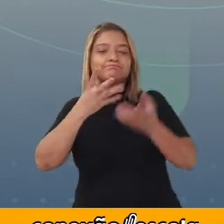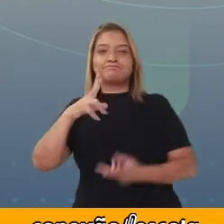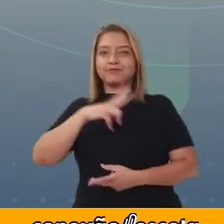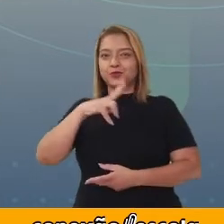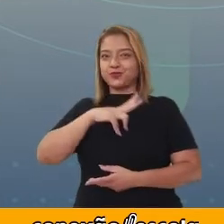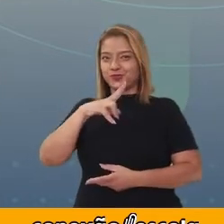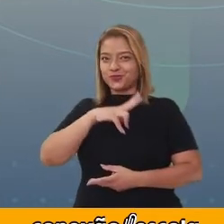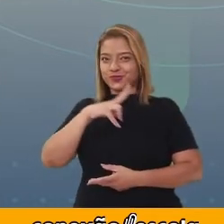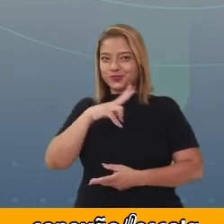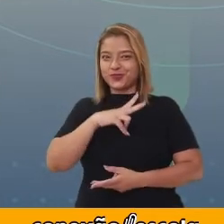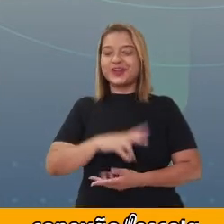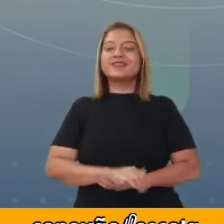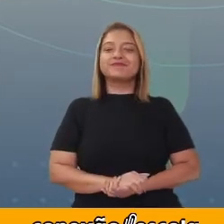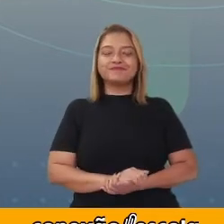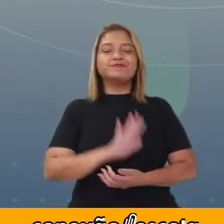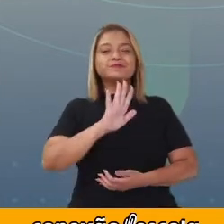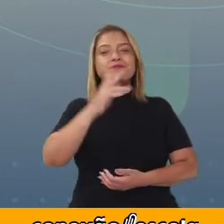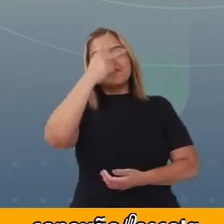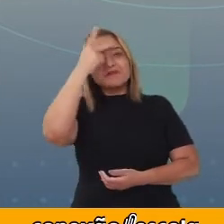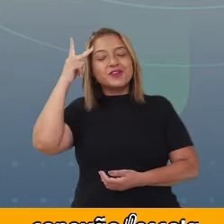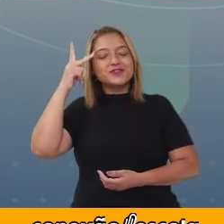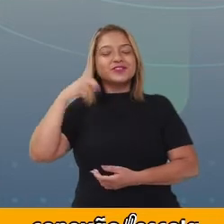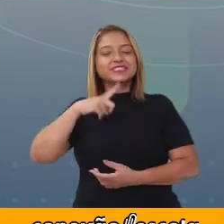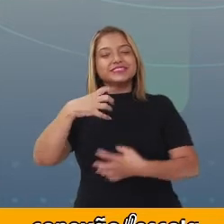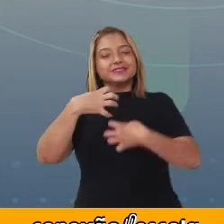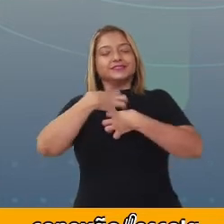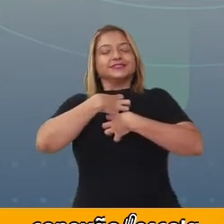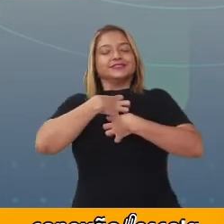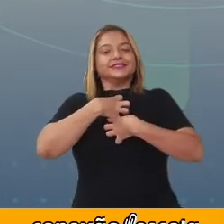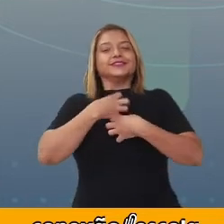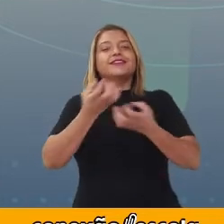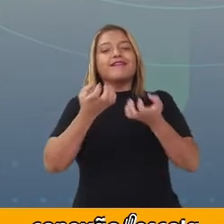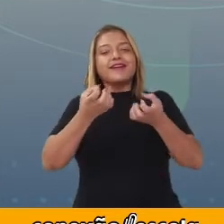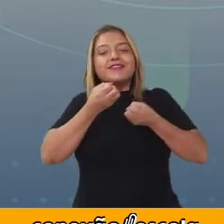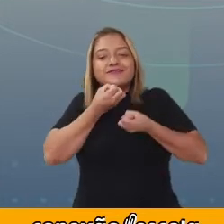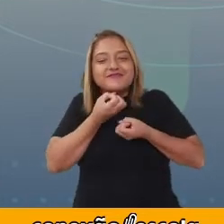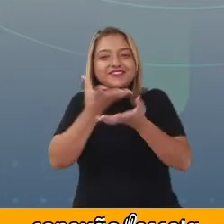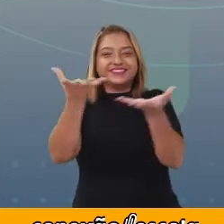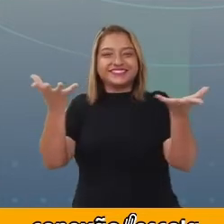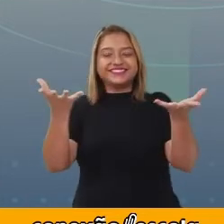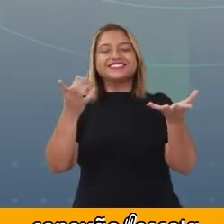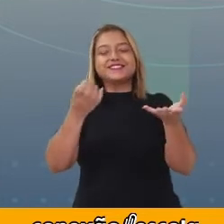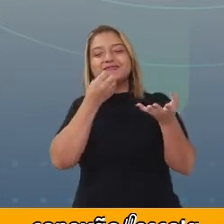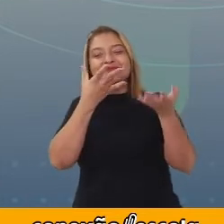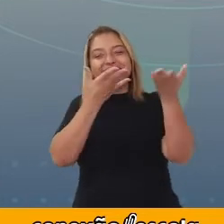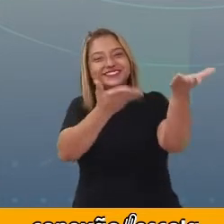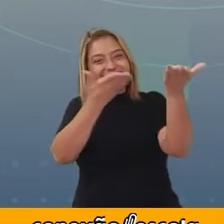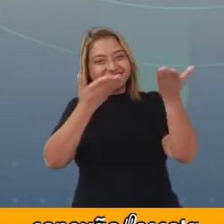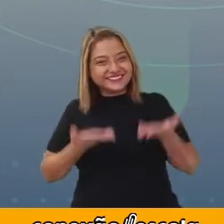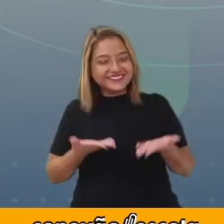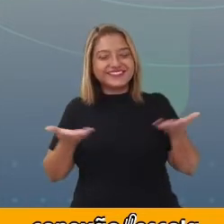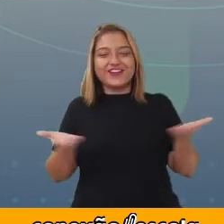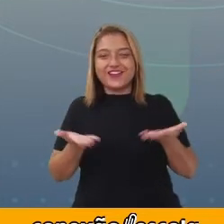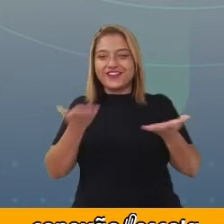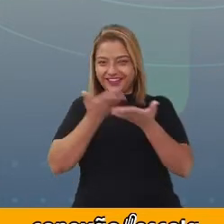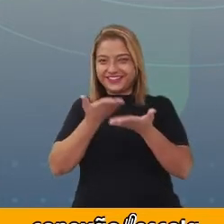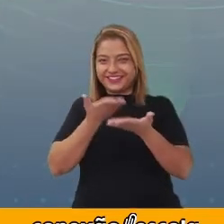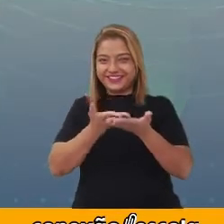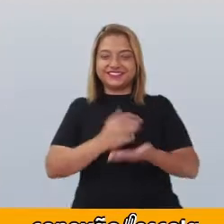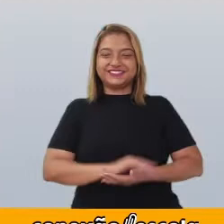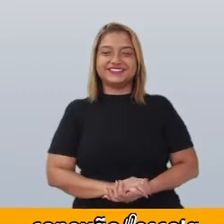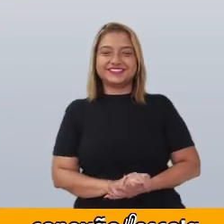pessoais, dando voz aos sentimentos. Sejam todos bem-vindos e vamos à aula.